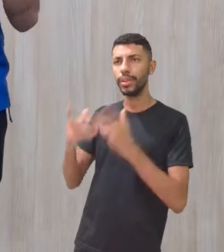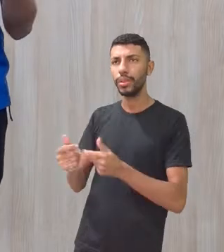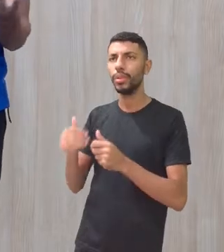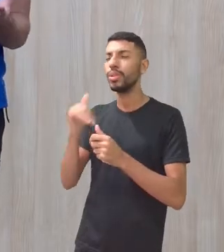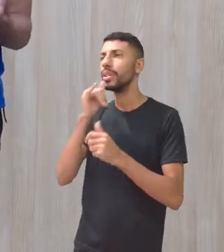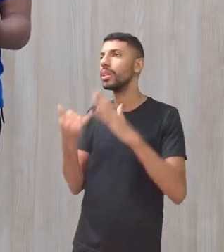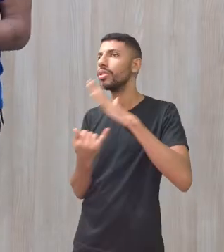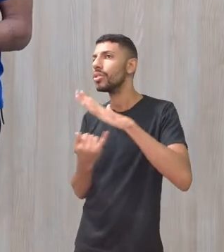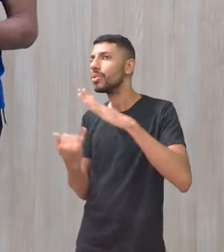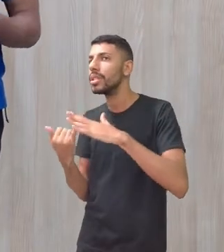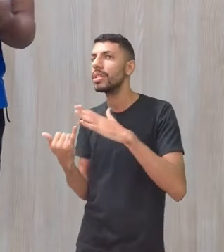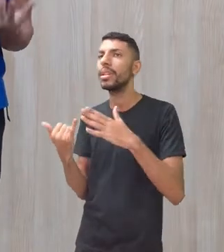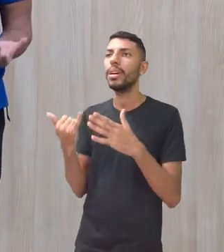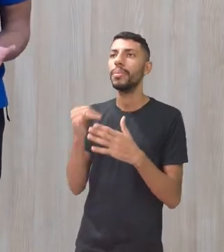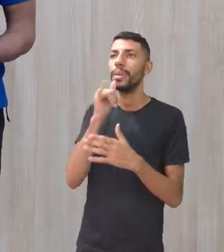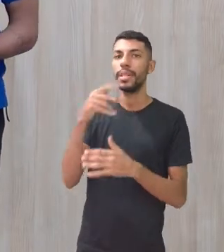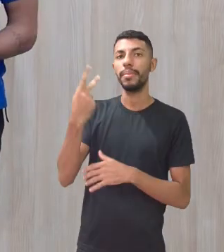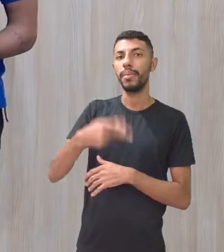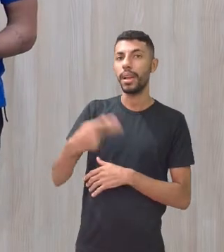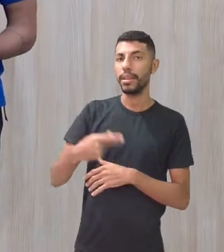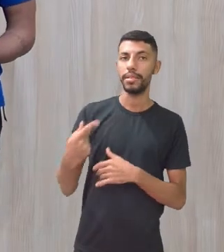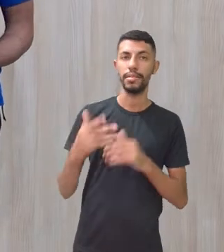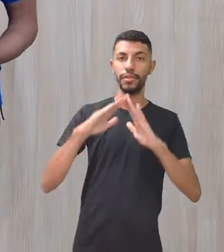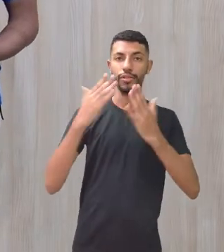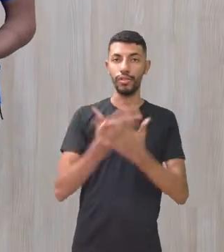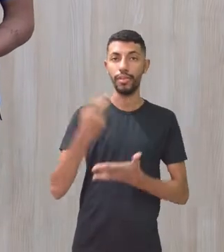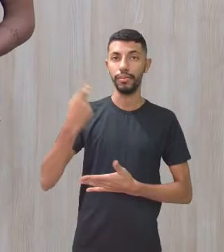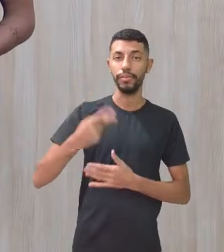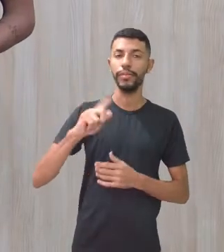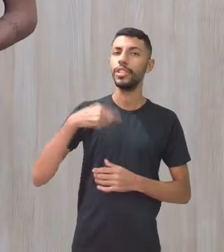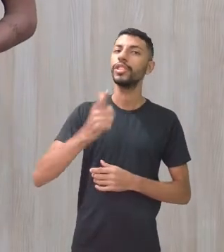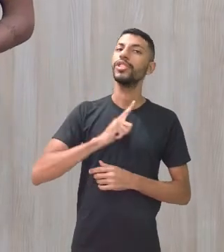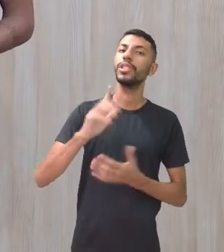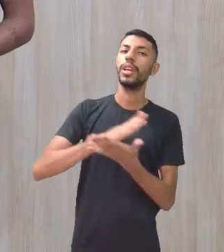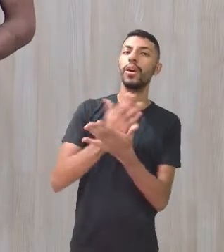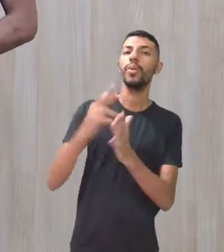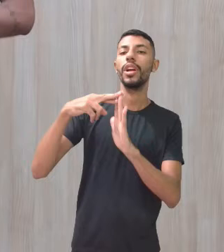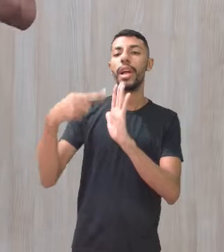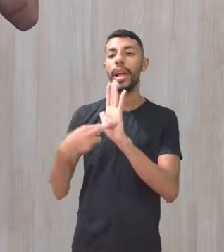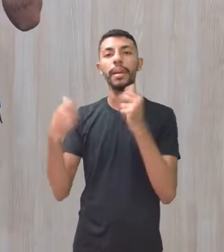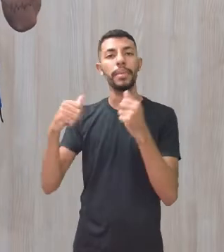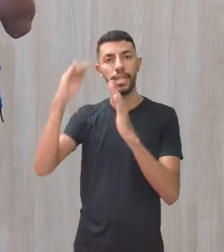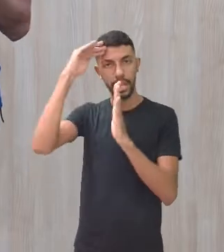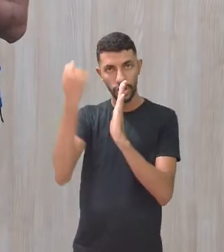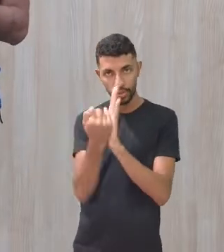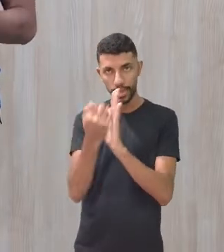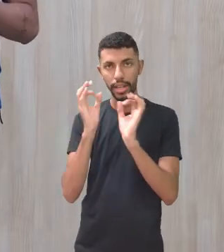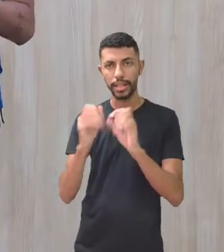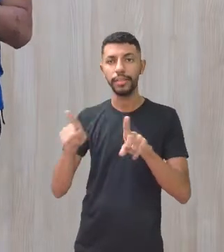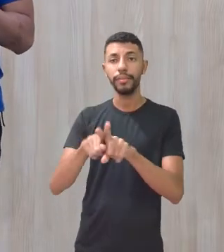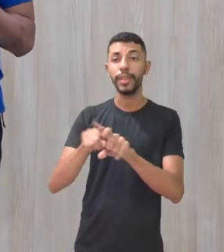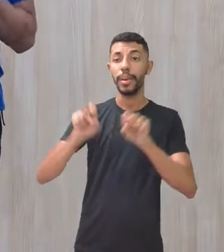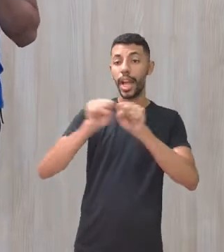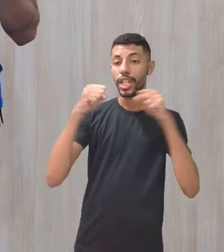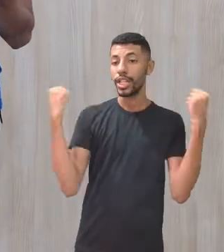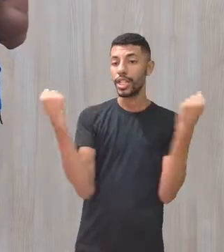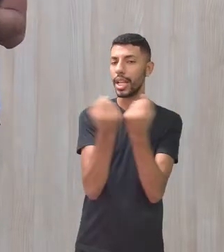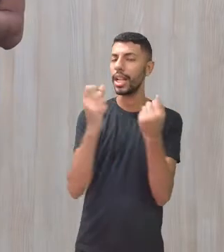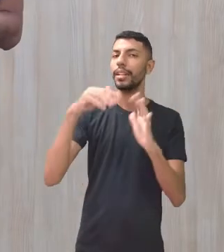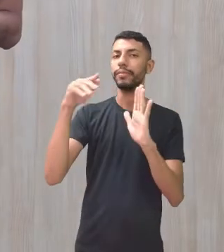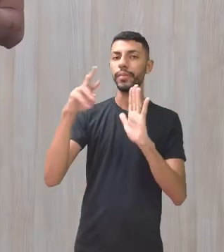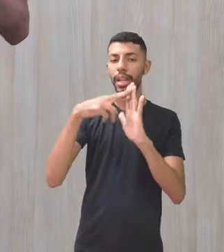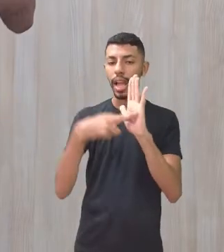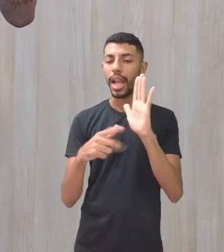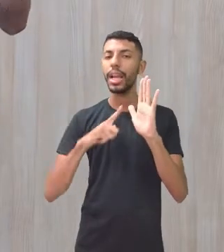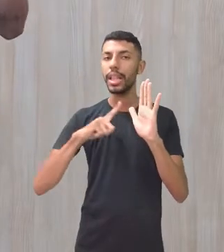uma instituição, por exemplo, aqui na EMAD, a gente tem algumas regras a seguir, né? Na nossa sociedade, a gente tem algumas regras para